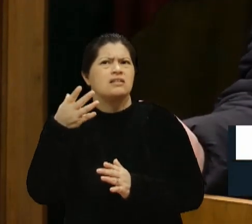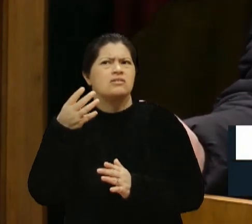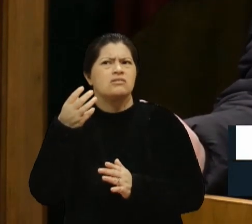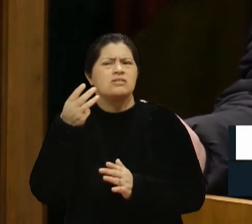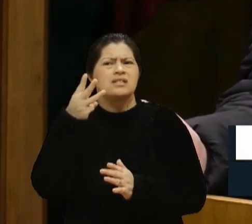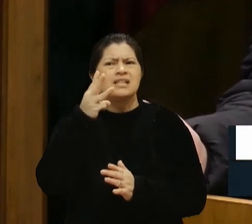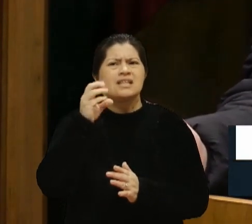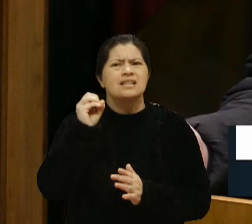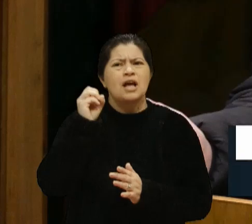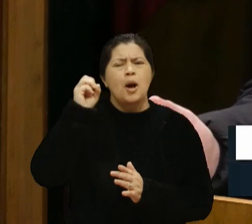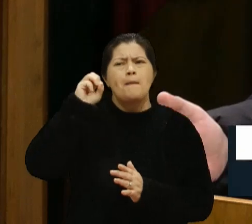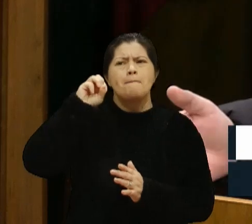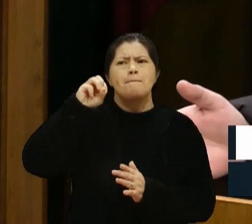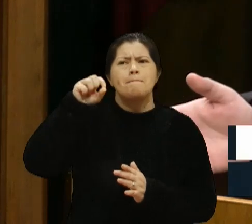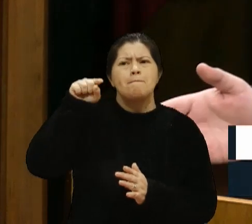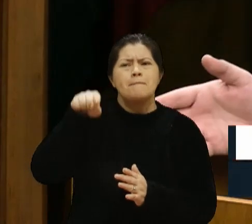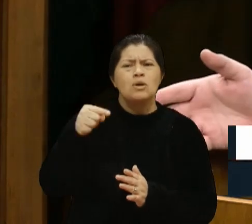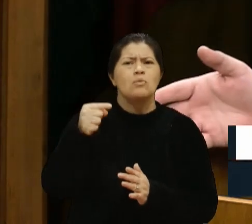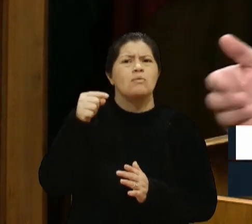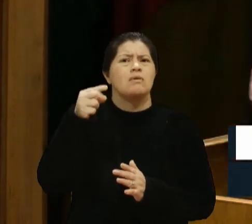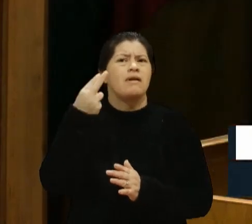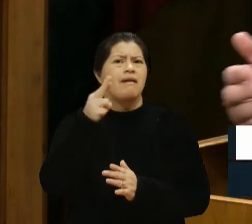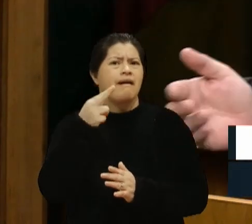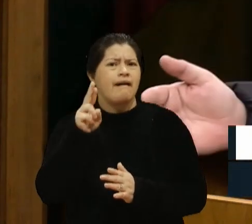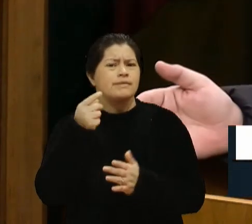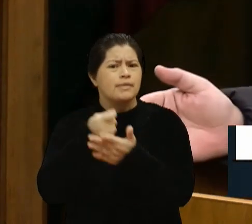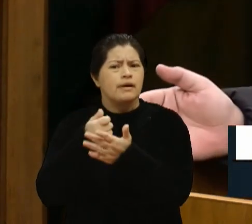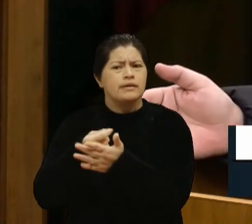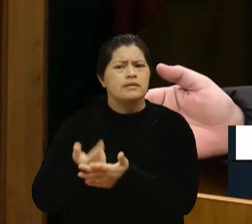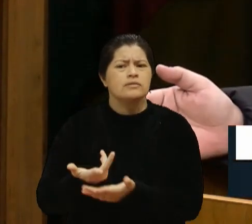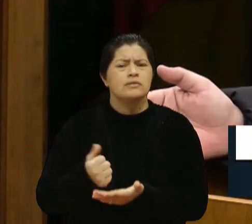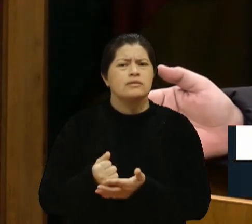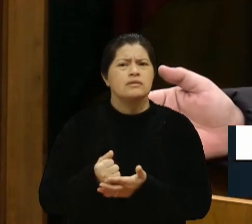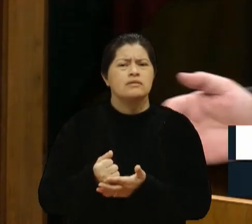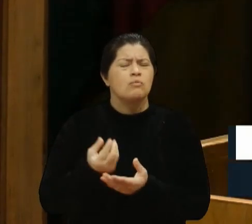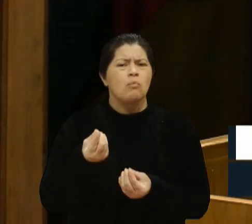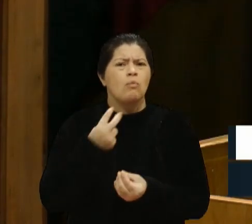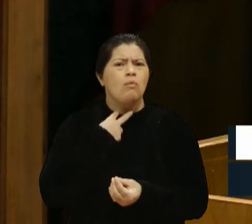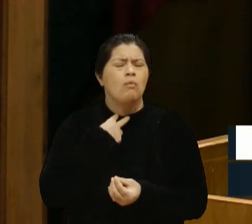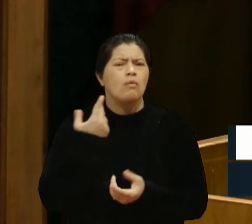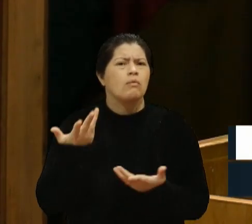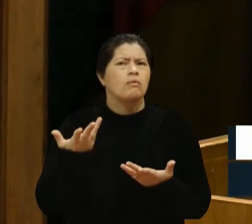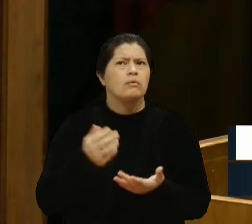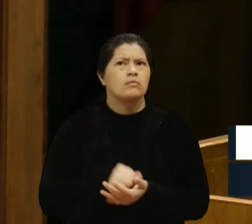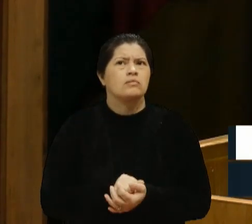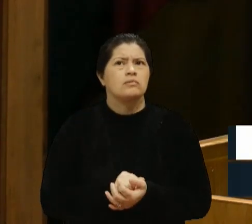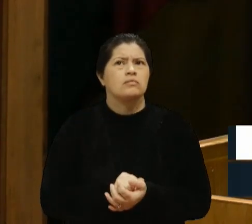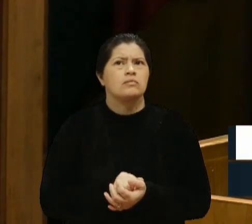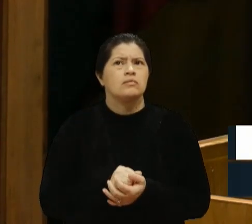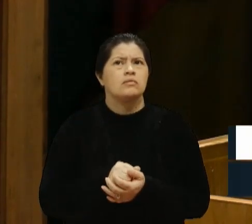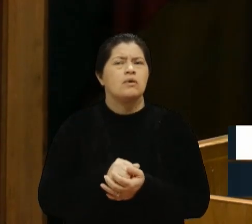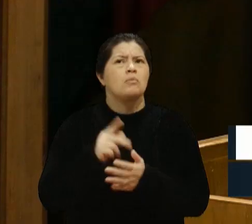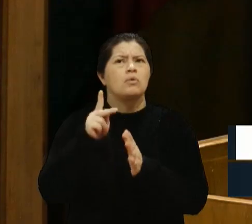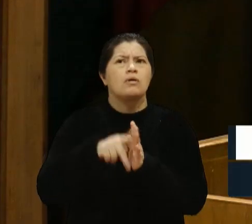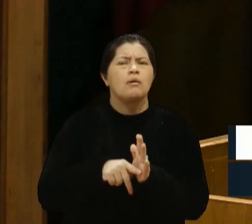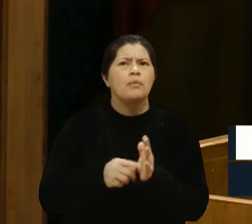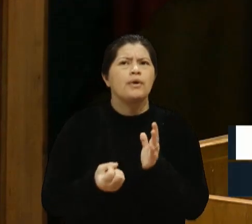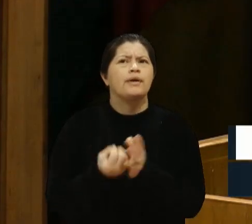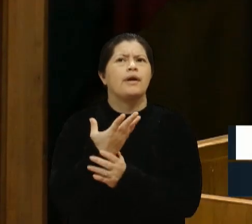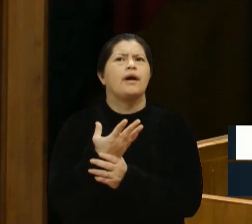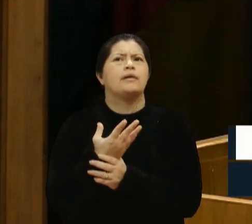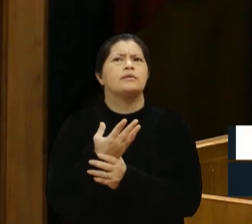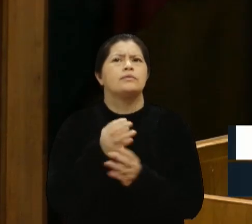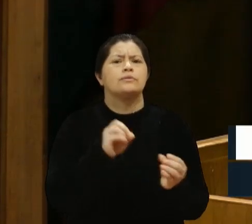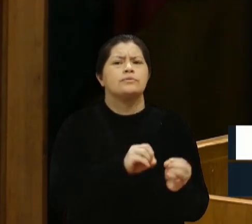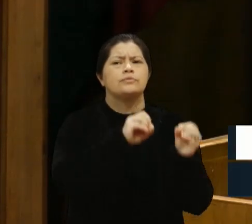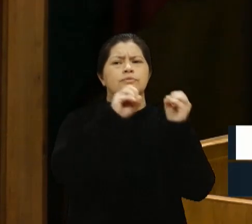mil dessa conta. Então é um absurdo isso. O problema é criado, a situação é jogada